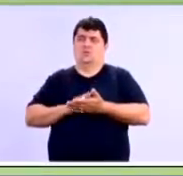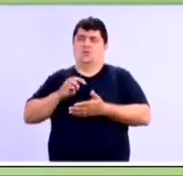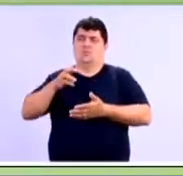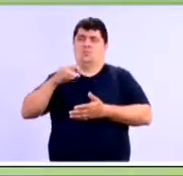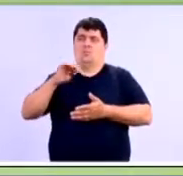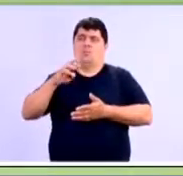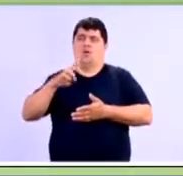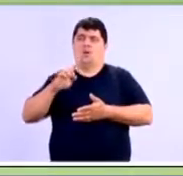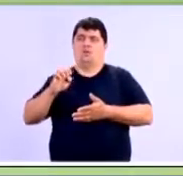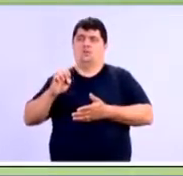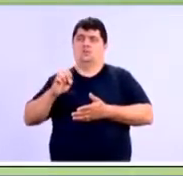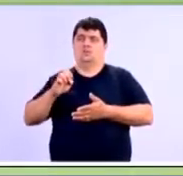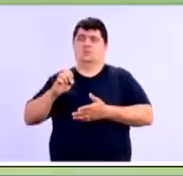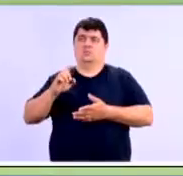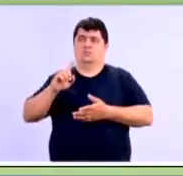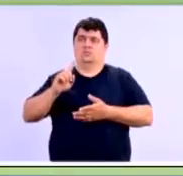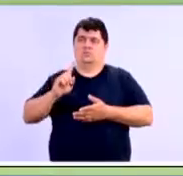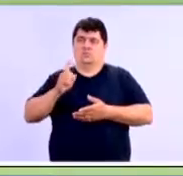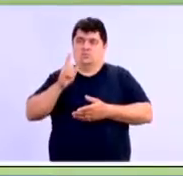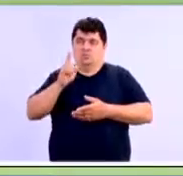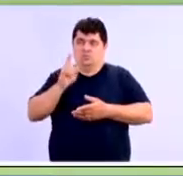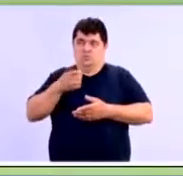A minha margem saiu de